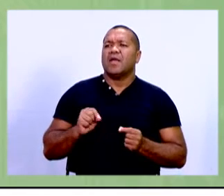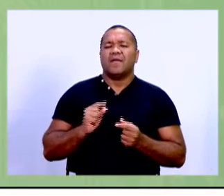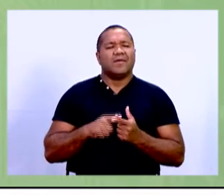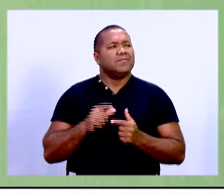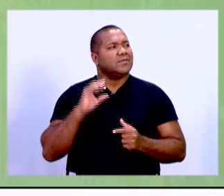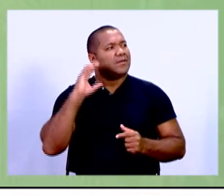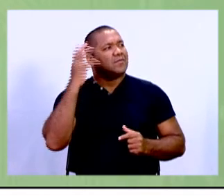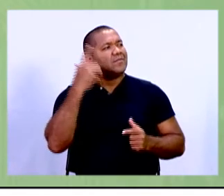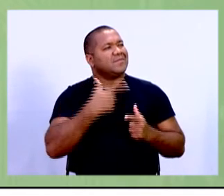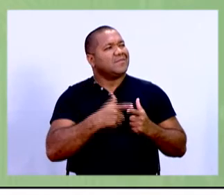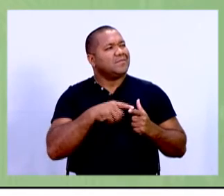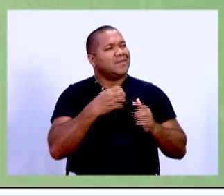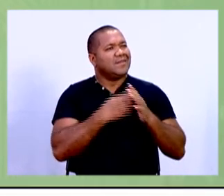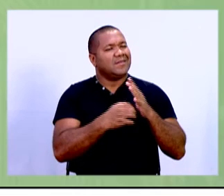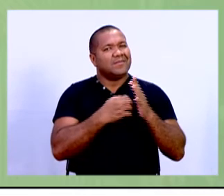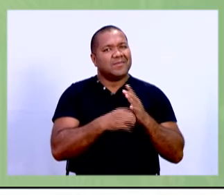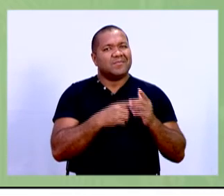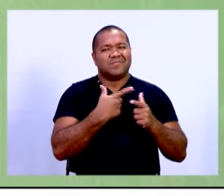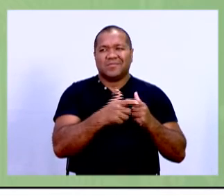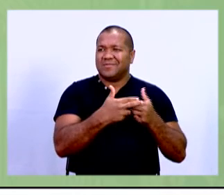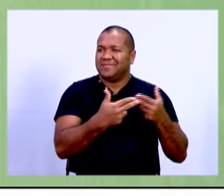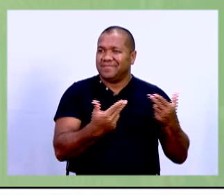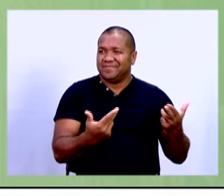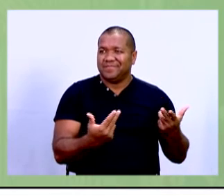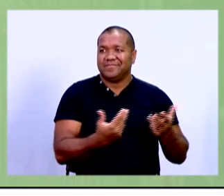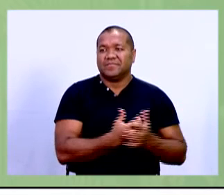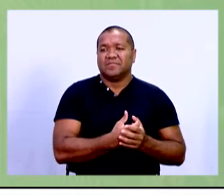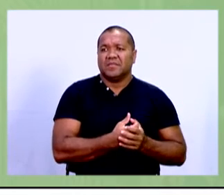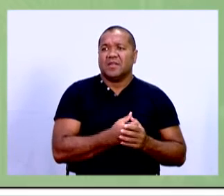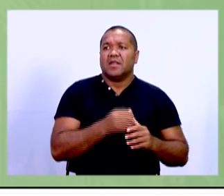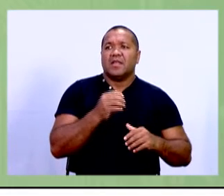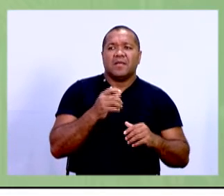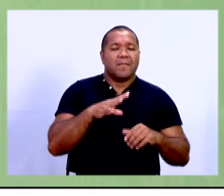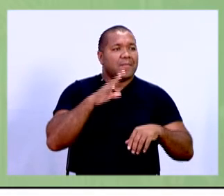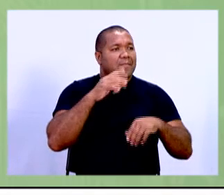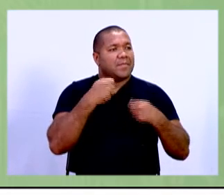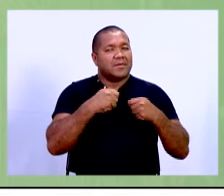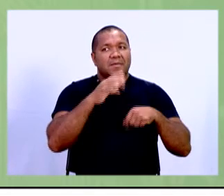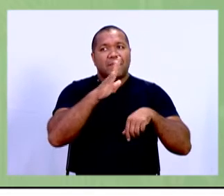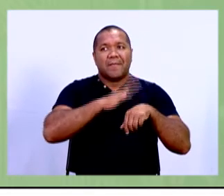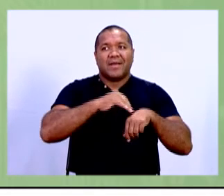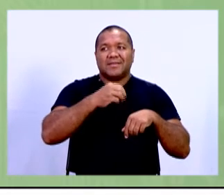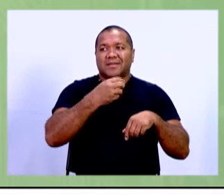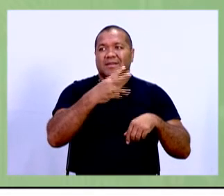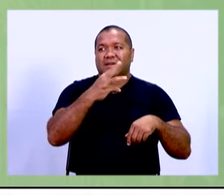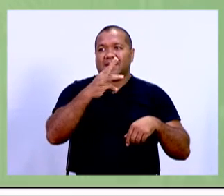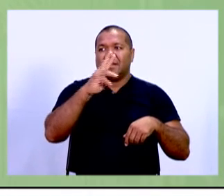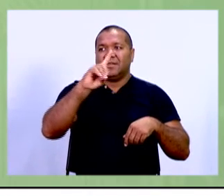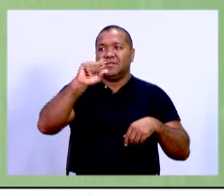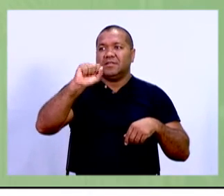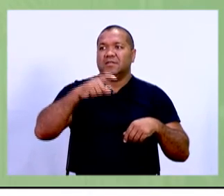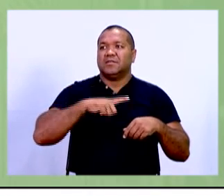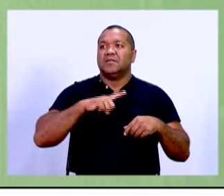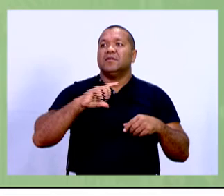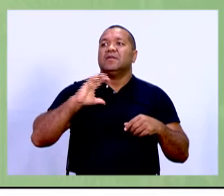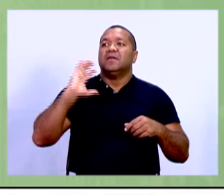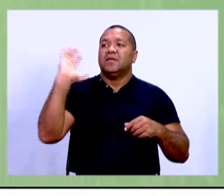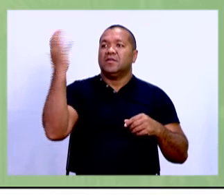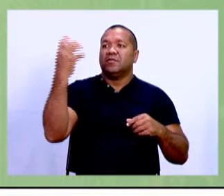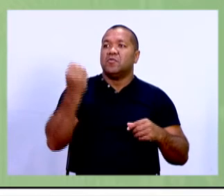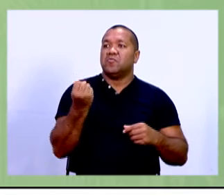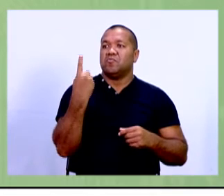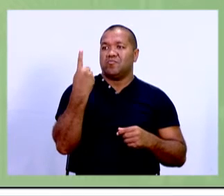problema na empresa, problema de lá, problema daqui. Em mais 3 dias, nós só conseguimos resolver uma